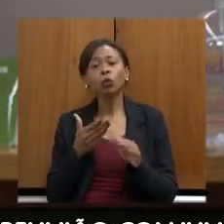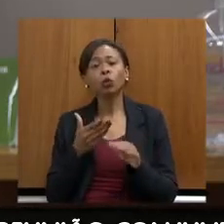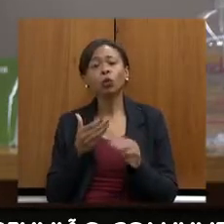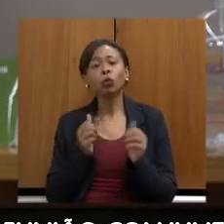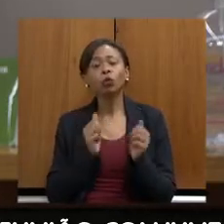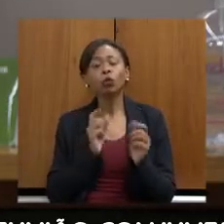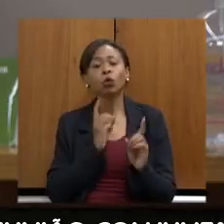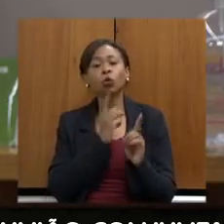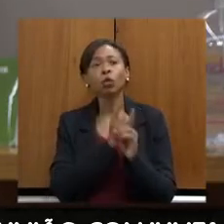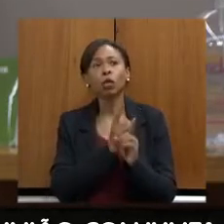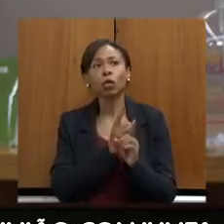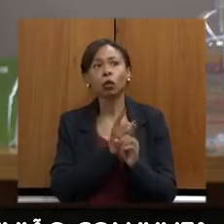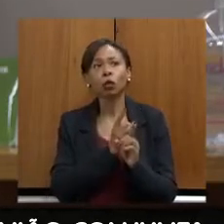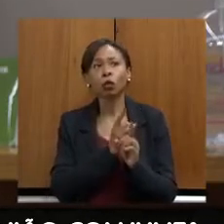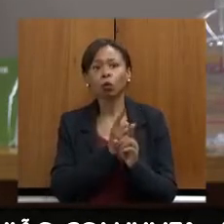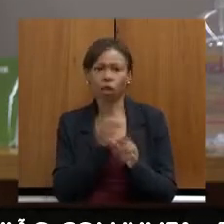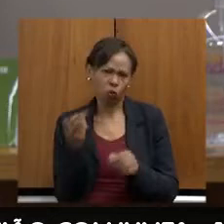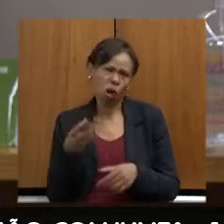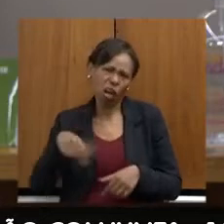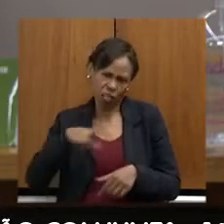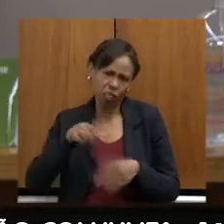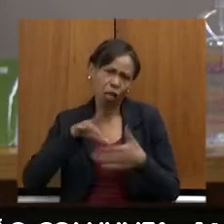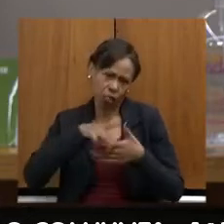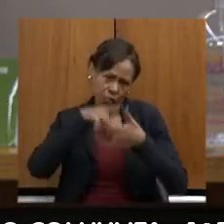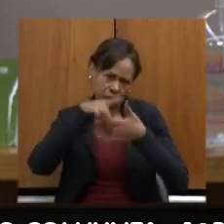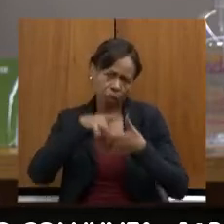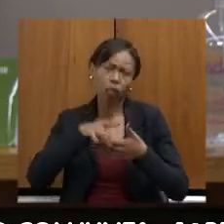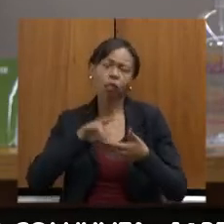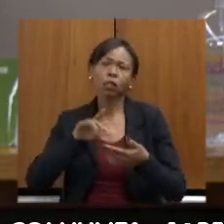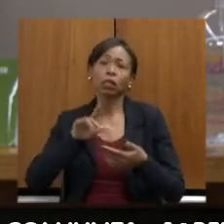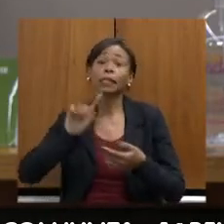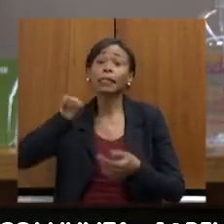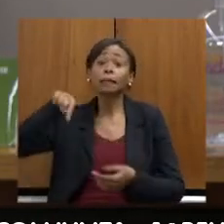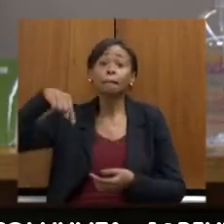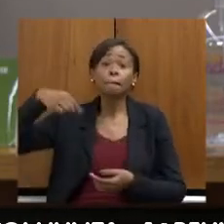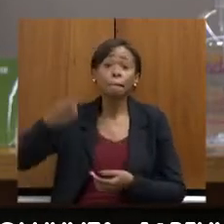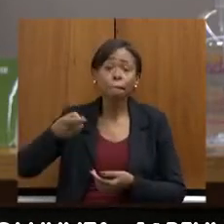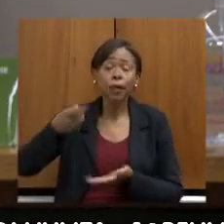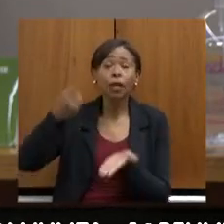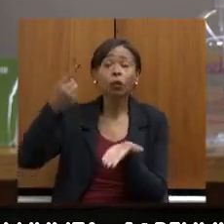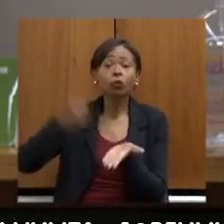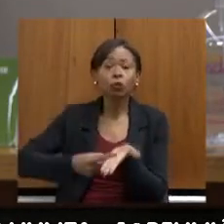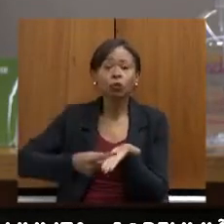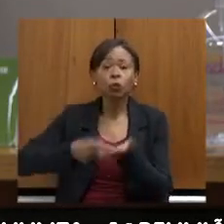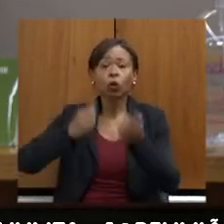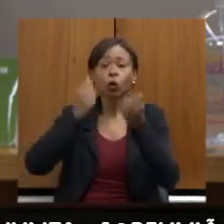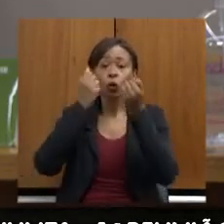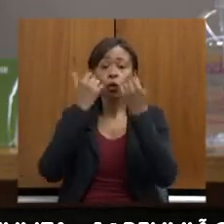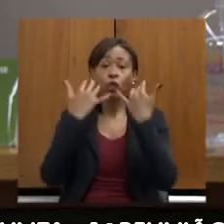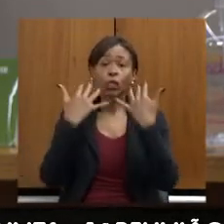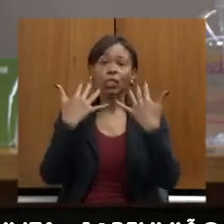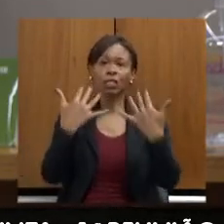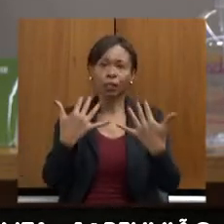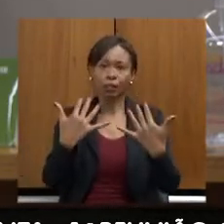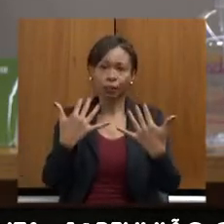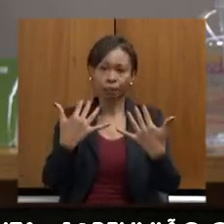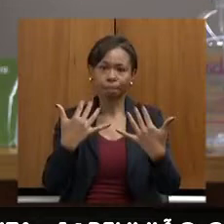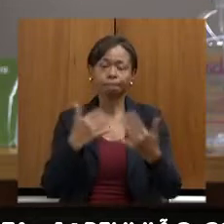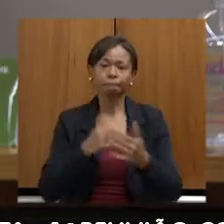liderança do var e depois foi organizado uma audiência a única pública